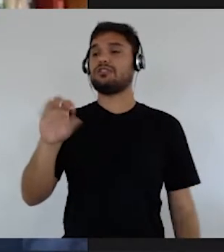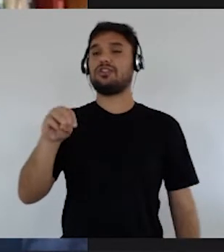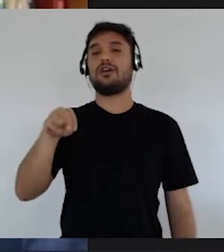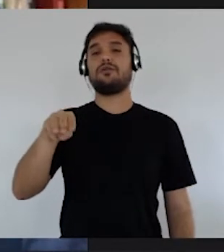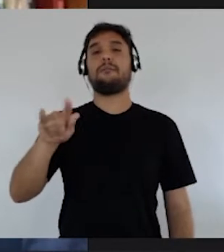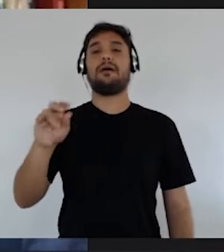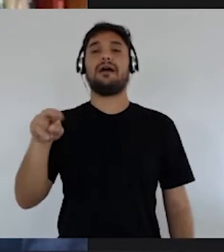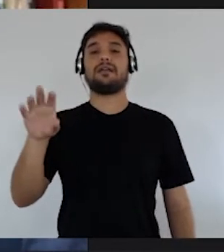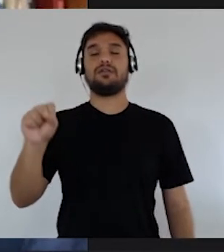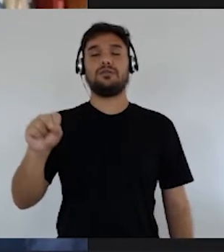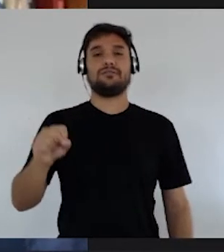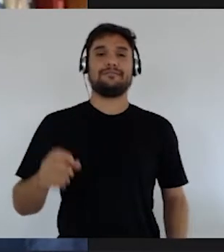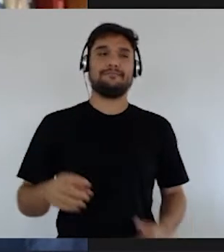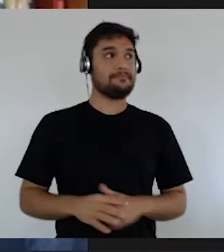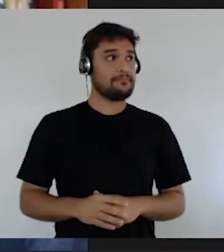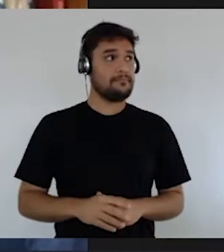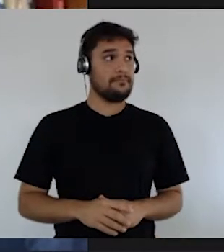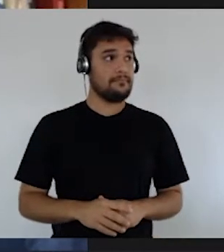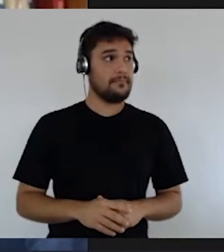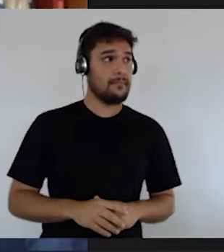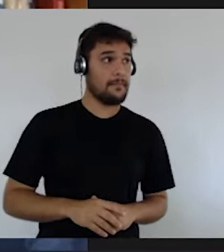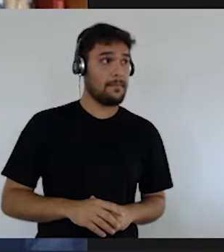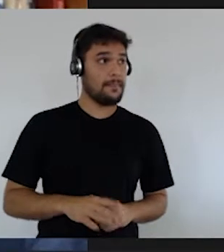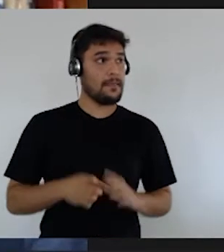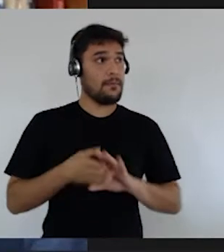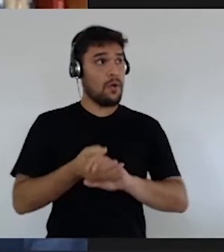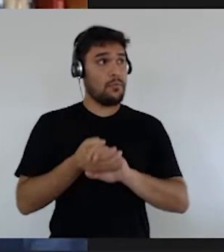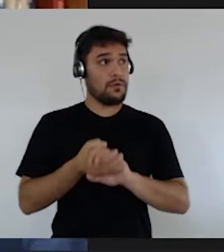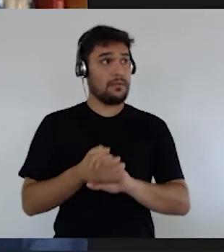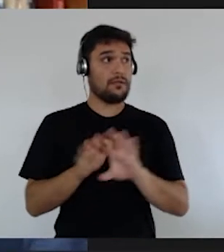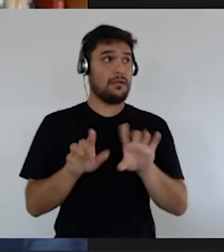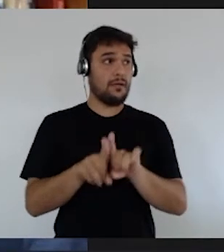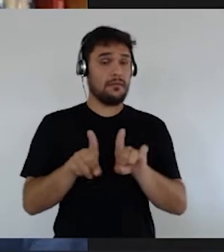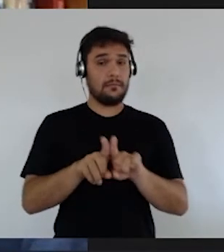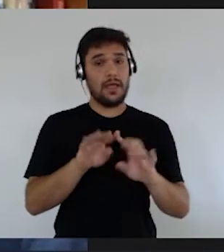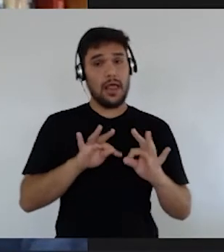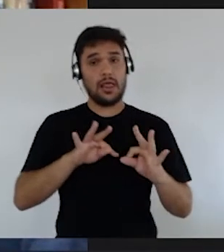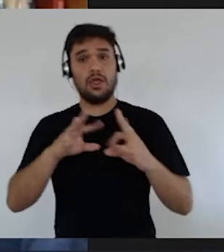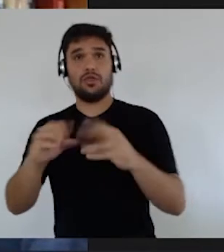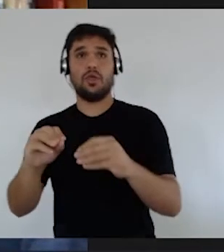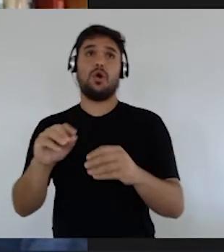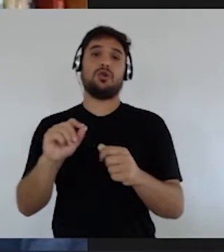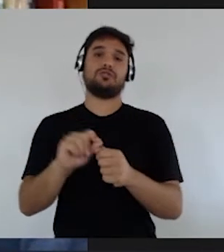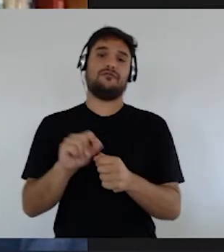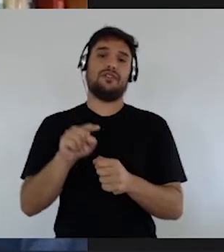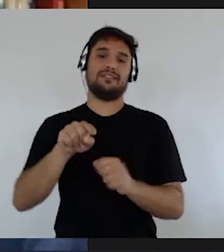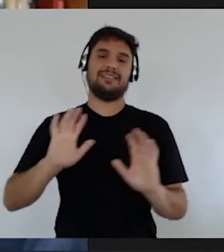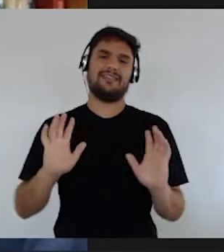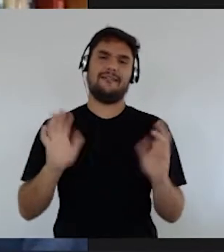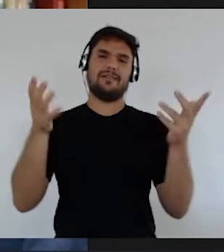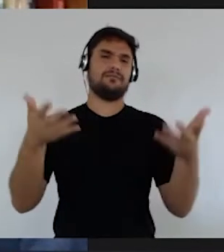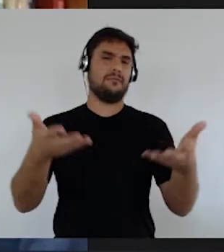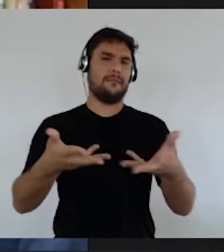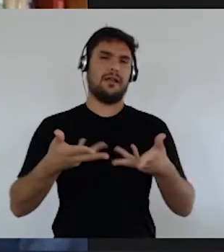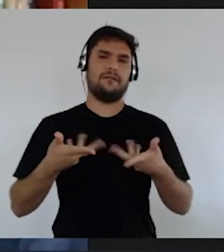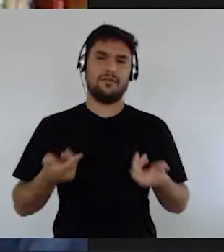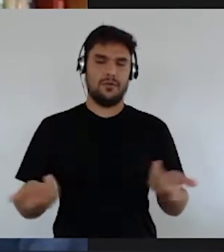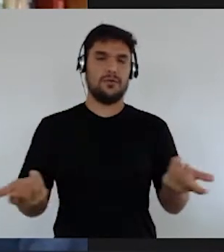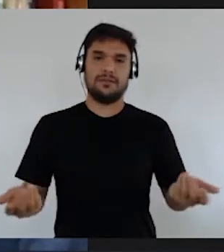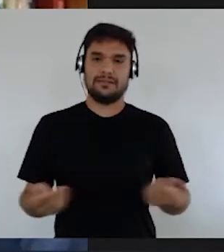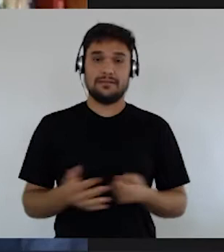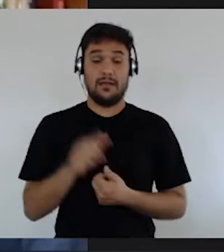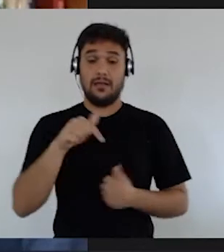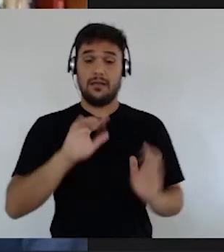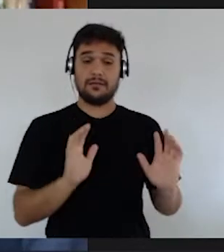Vieira Gonçalves, e cumprimentar todos que realizaram esse evento maravilhoso, esse evento